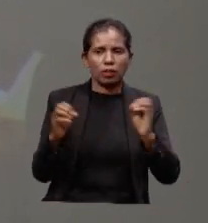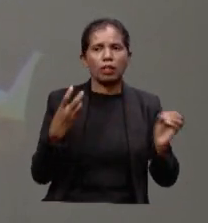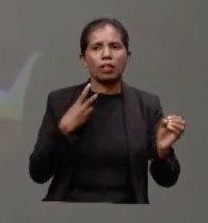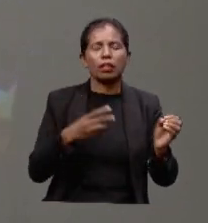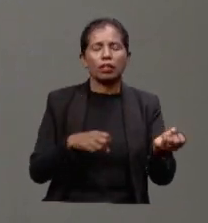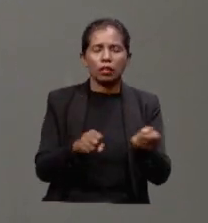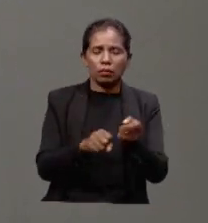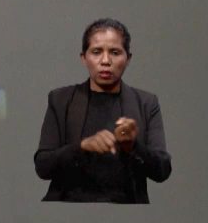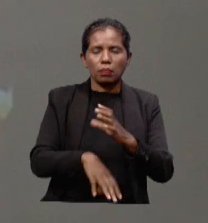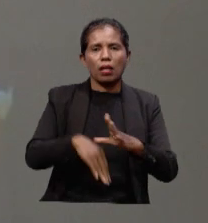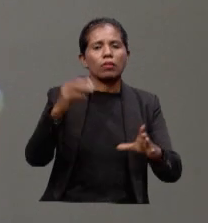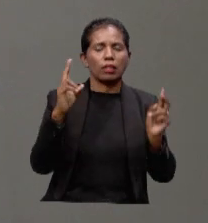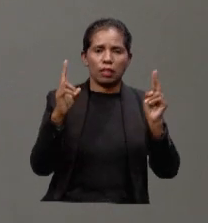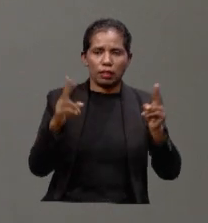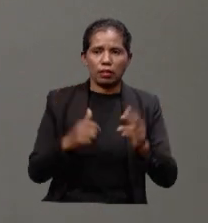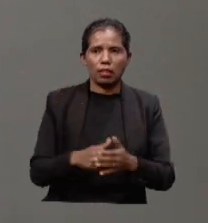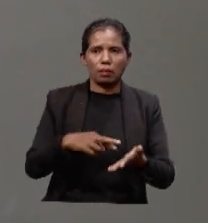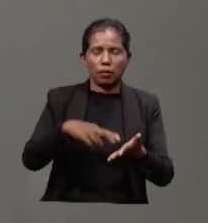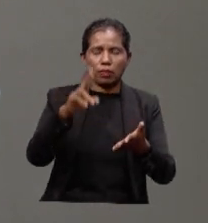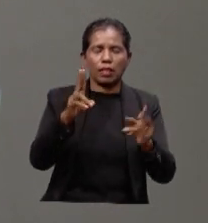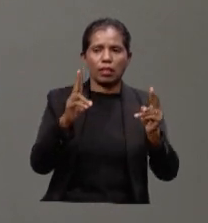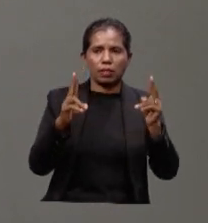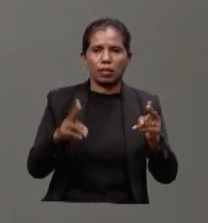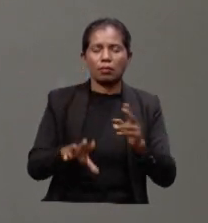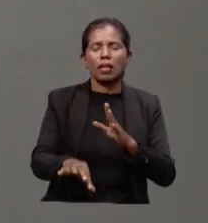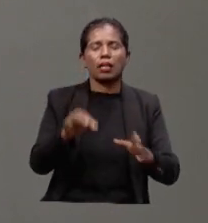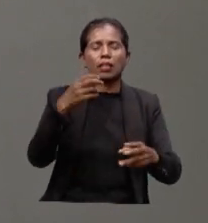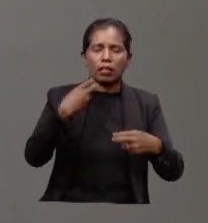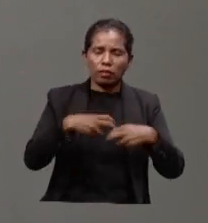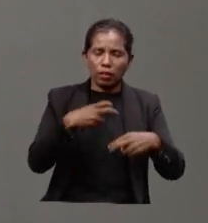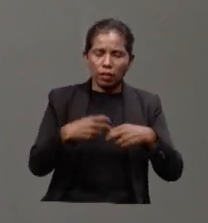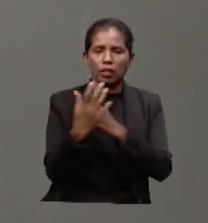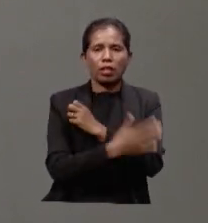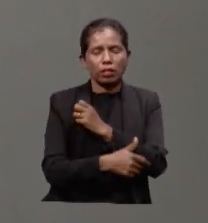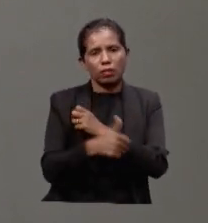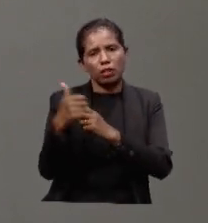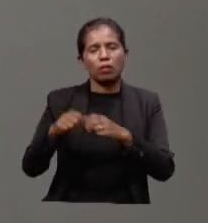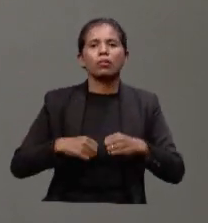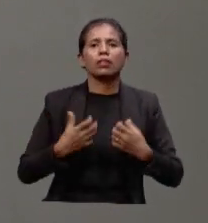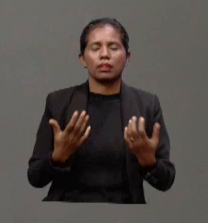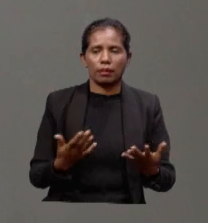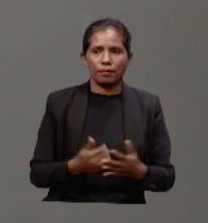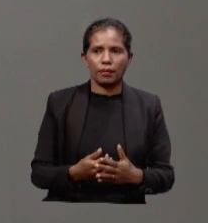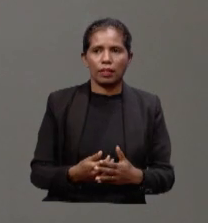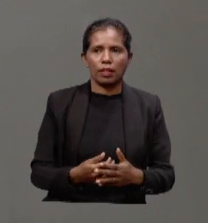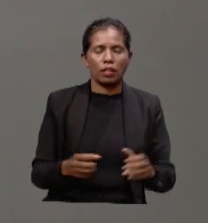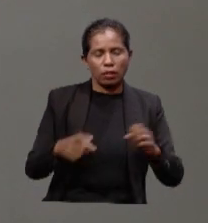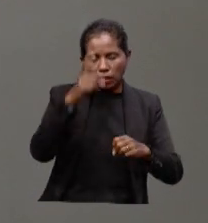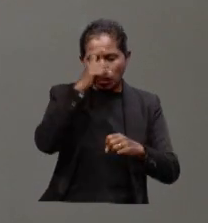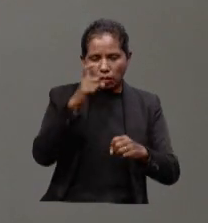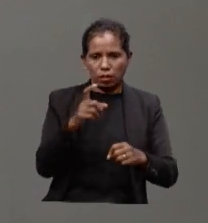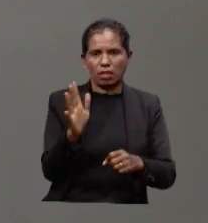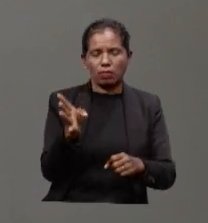Laos ba sai lalais apra ba Laos sai lalais e pois ba heta su sor me ia reliu ne balsa ne Laos ida de foi 50